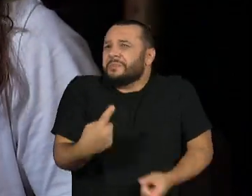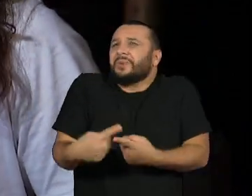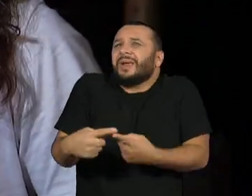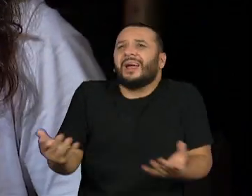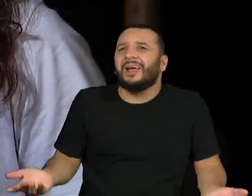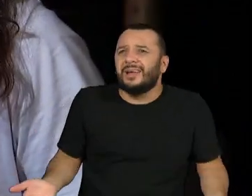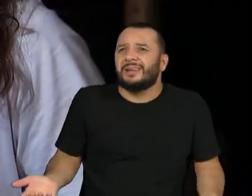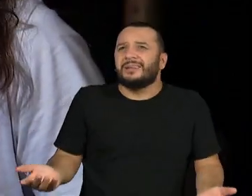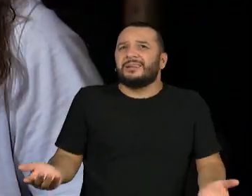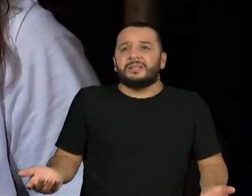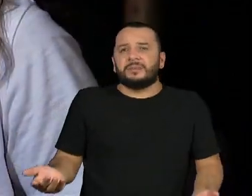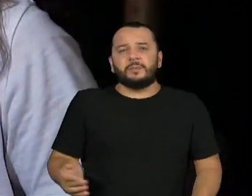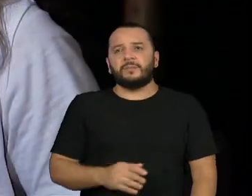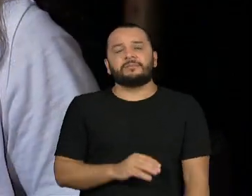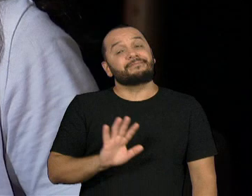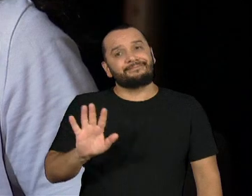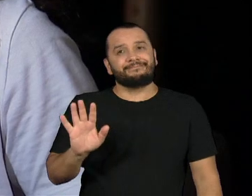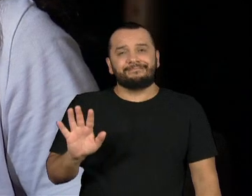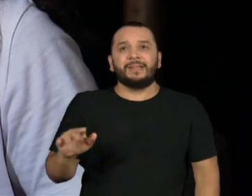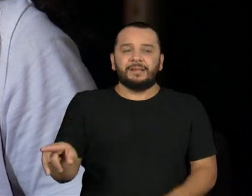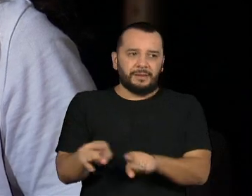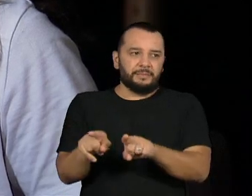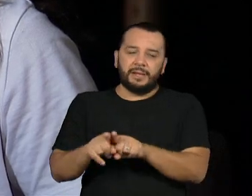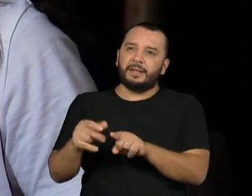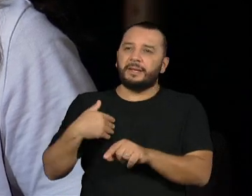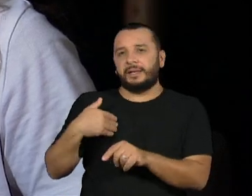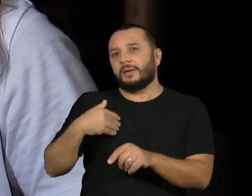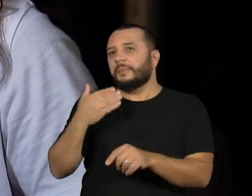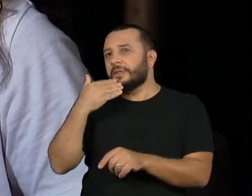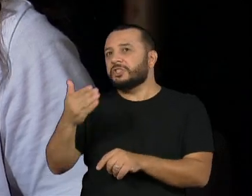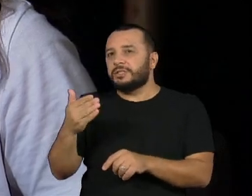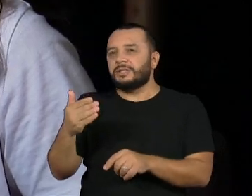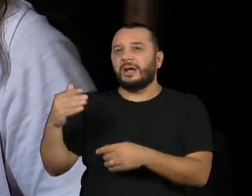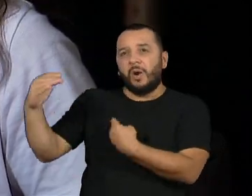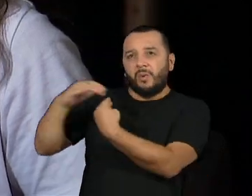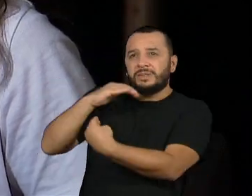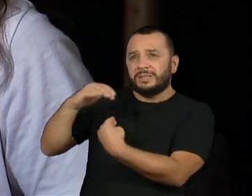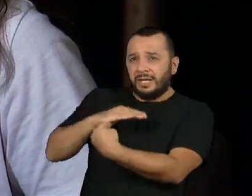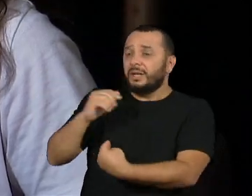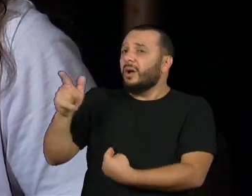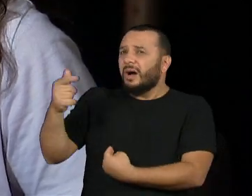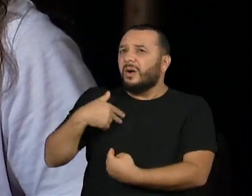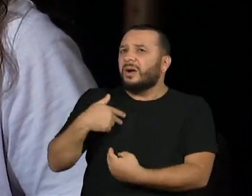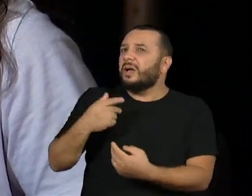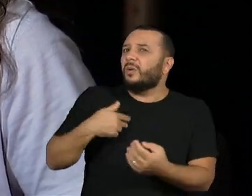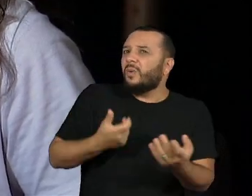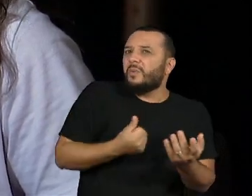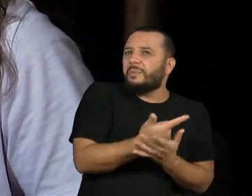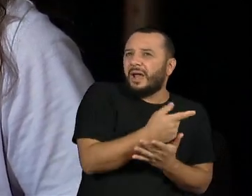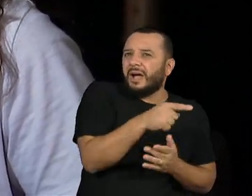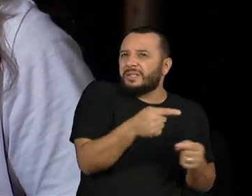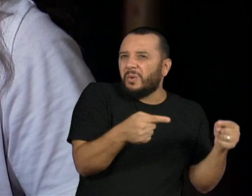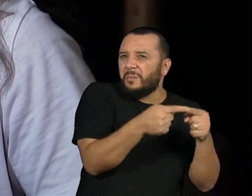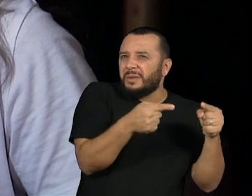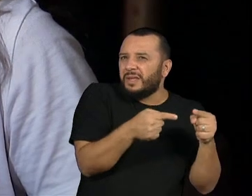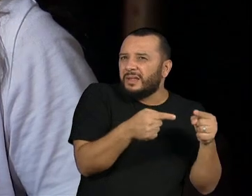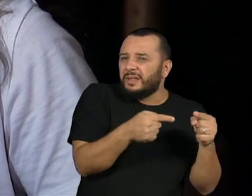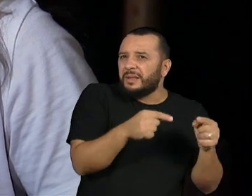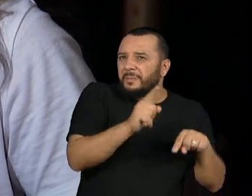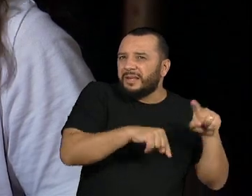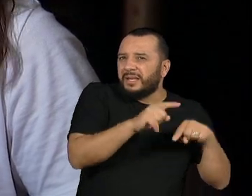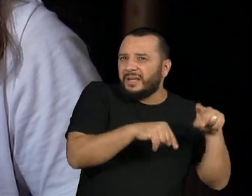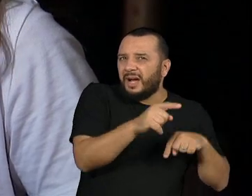não? Ou às vezes, quando eu pedia conselhos sobre equipamentos, por exemplo, que eu queria levar a bordo, e ele falava,